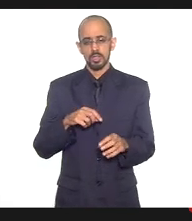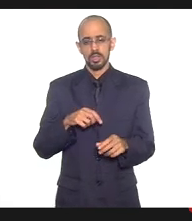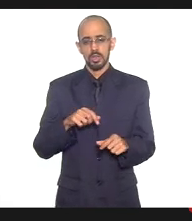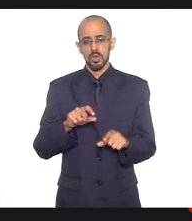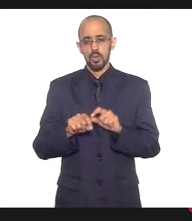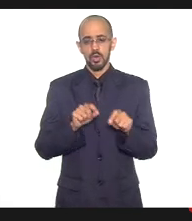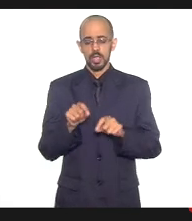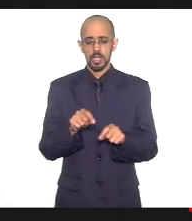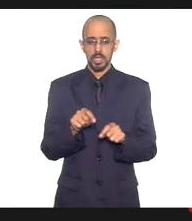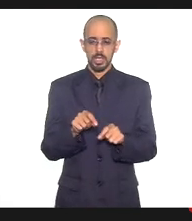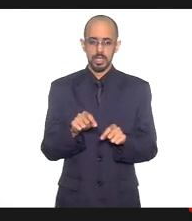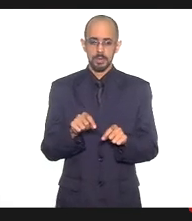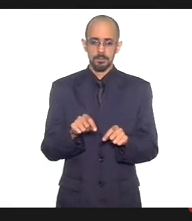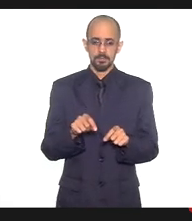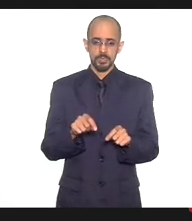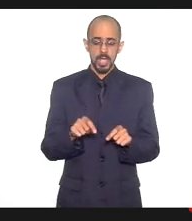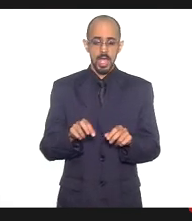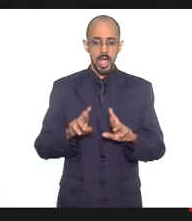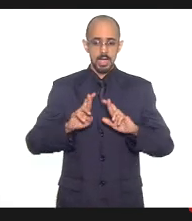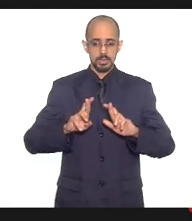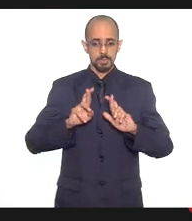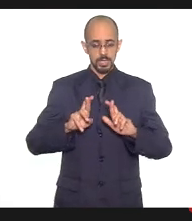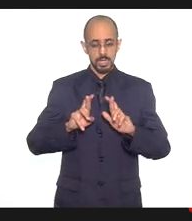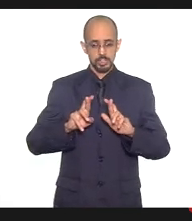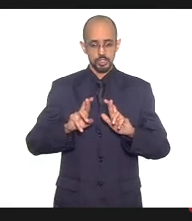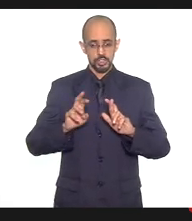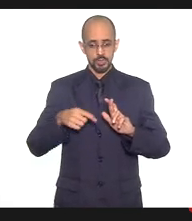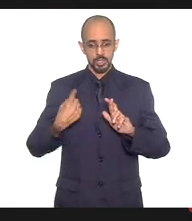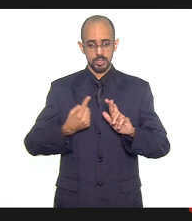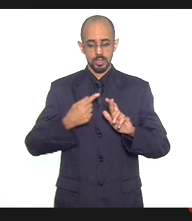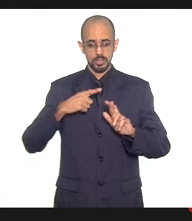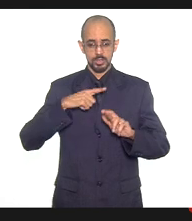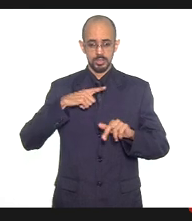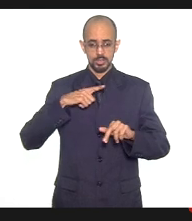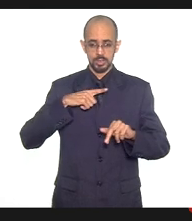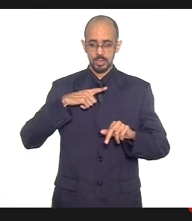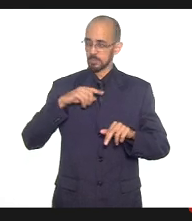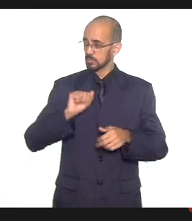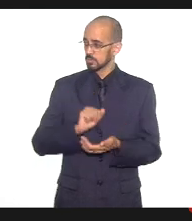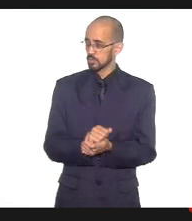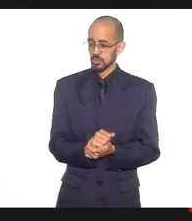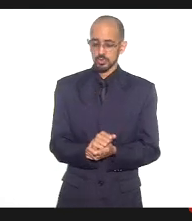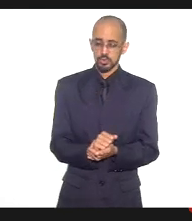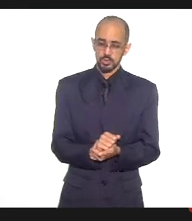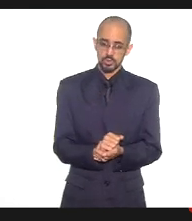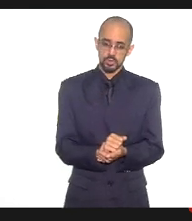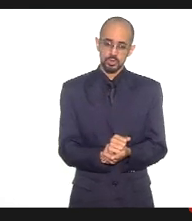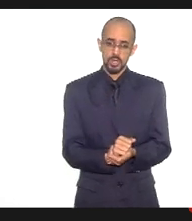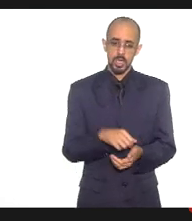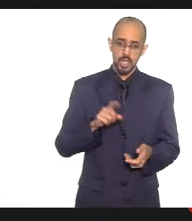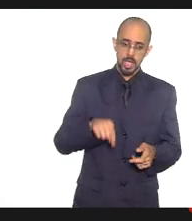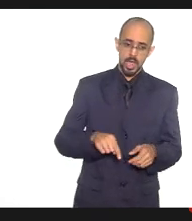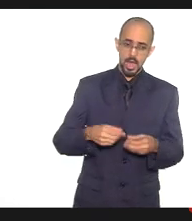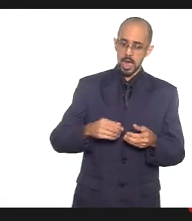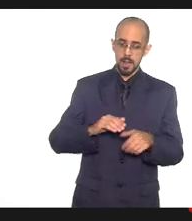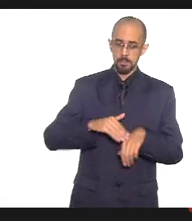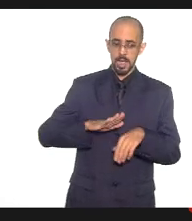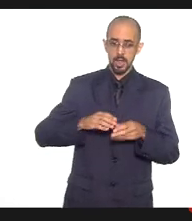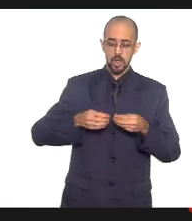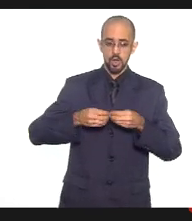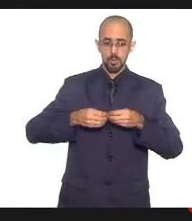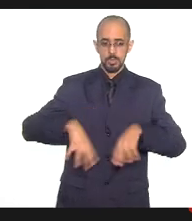geológico, a expectativa geralmente aceita que as bacias de Campos e de Santos elas são as que maior potencial de recursos